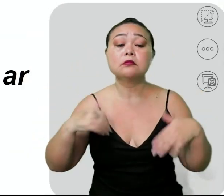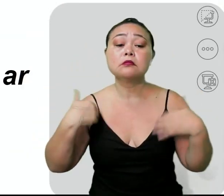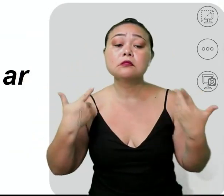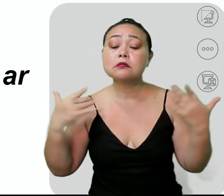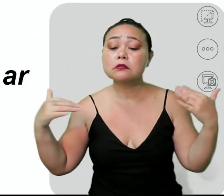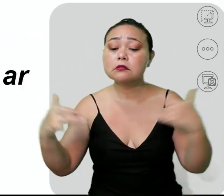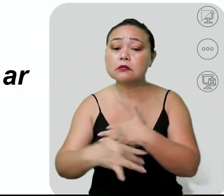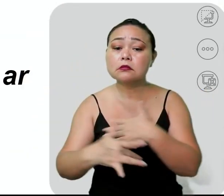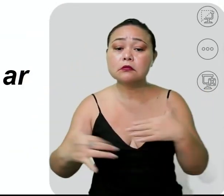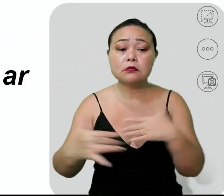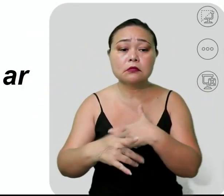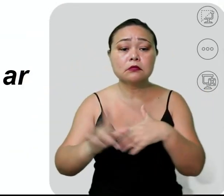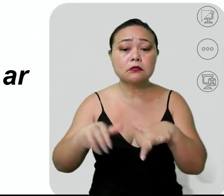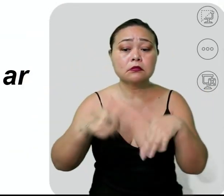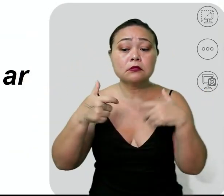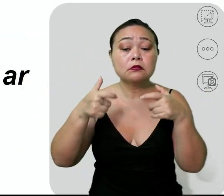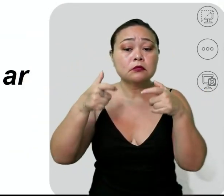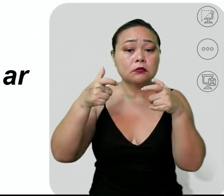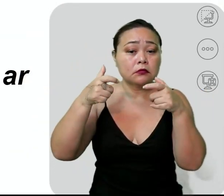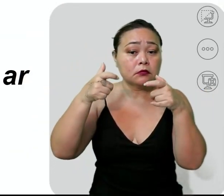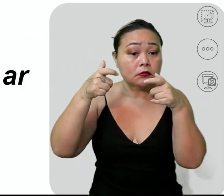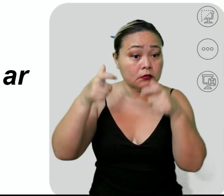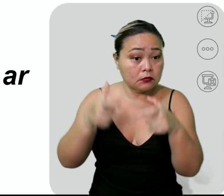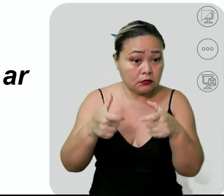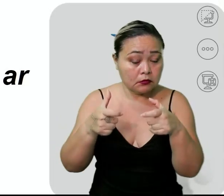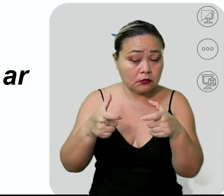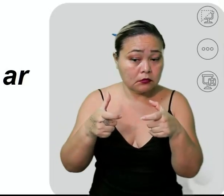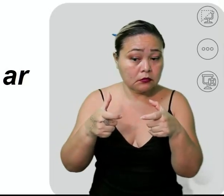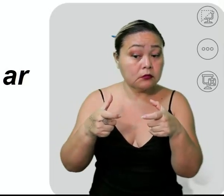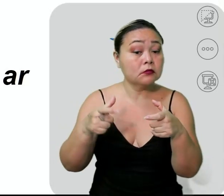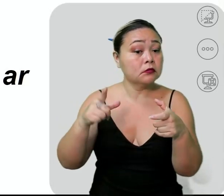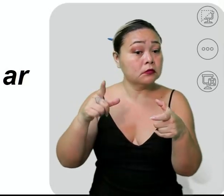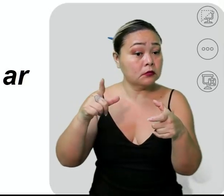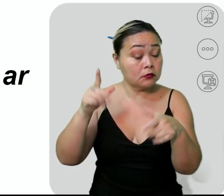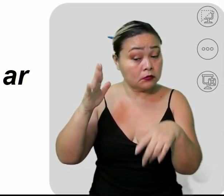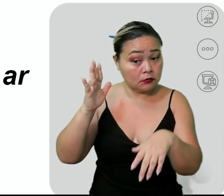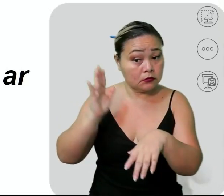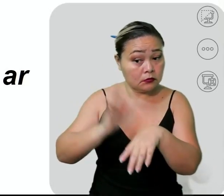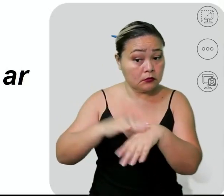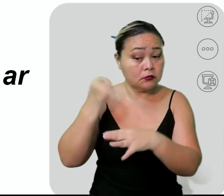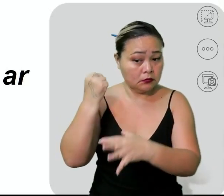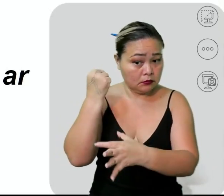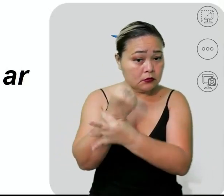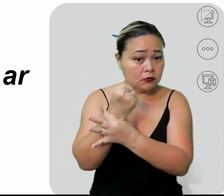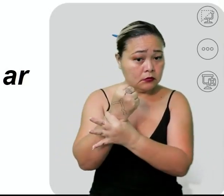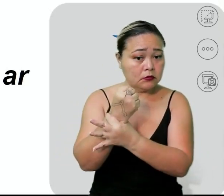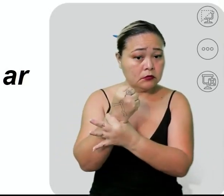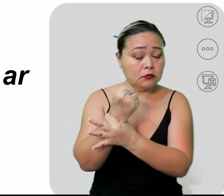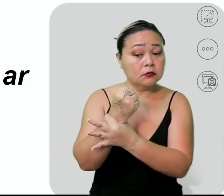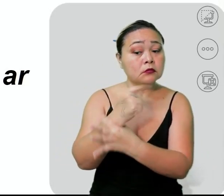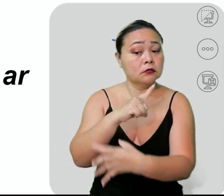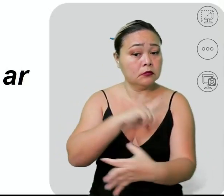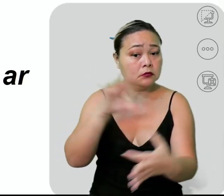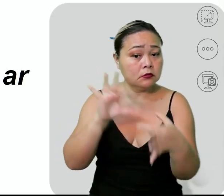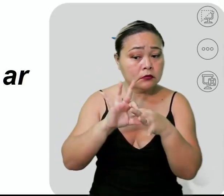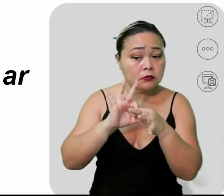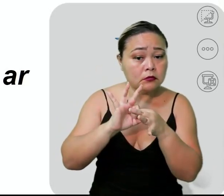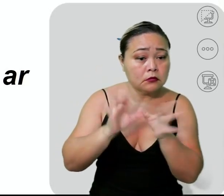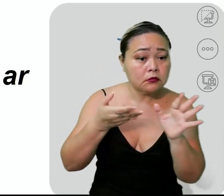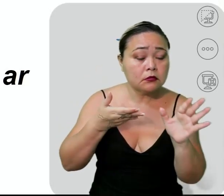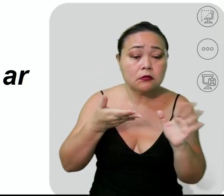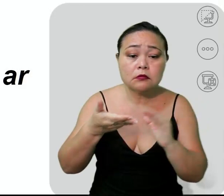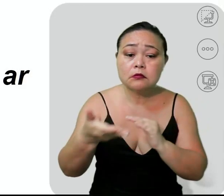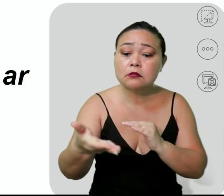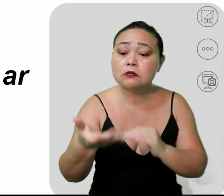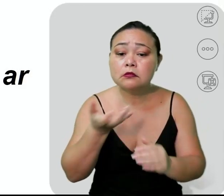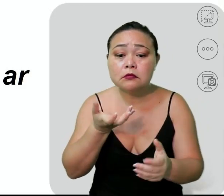As cidades se tornaram locais mais seguros, né? E liberdade para